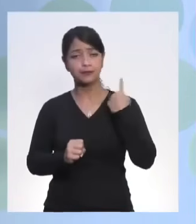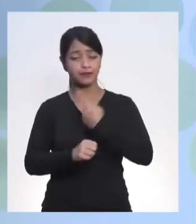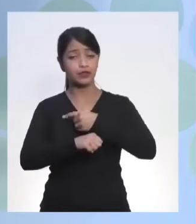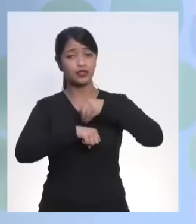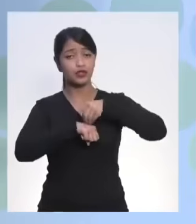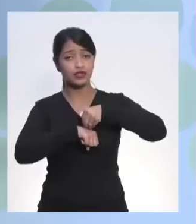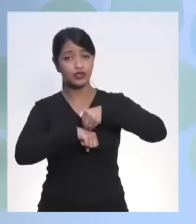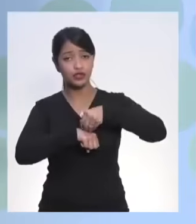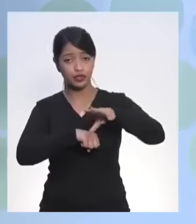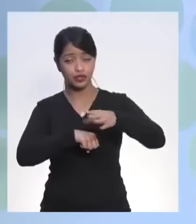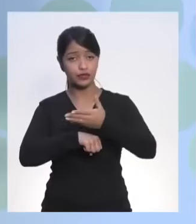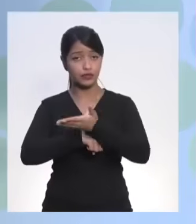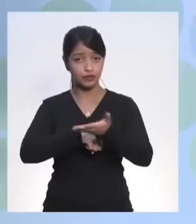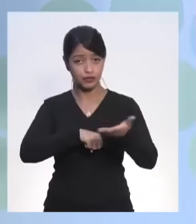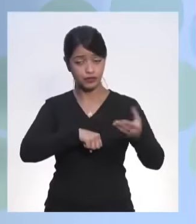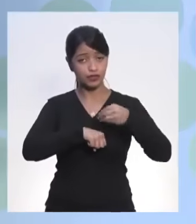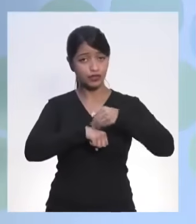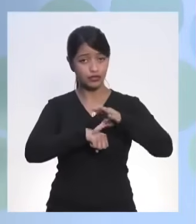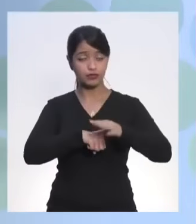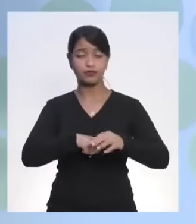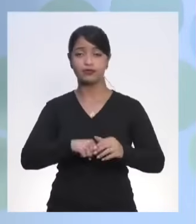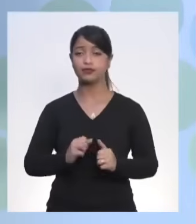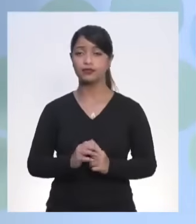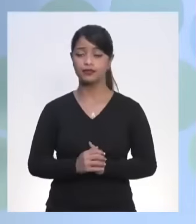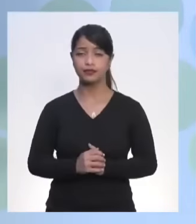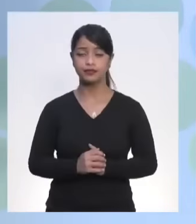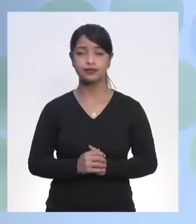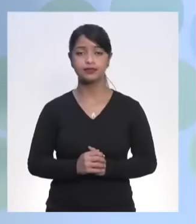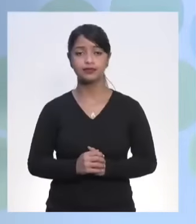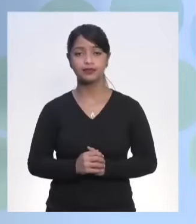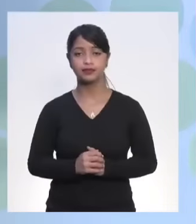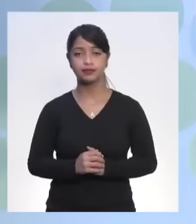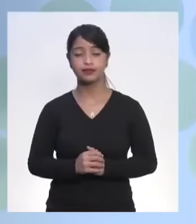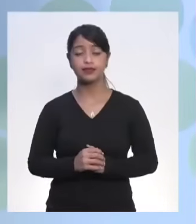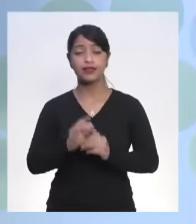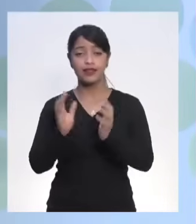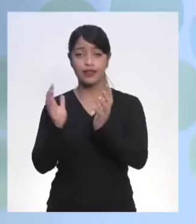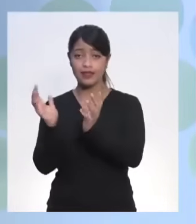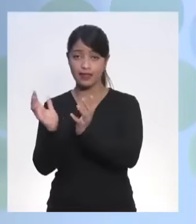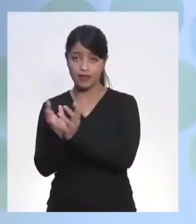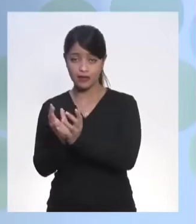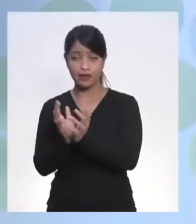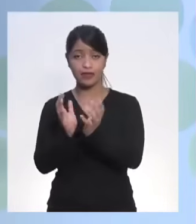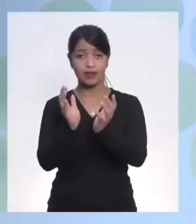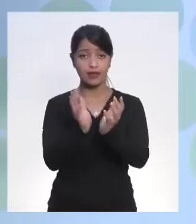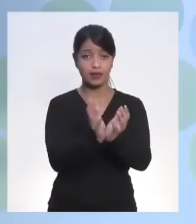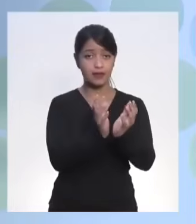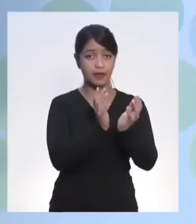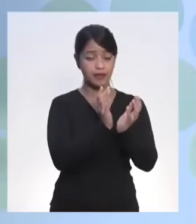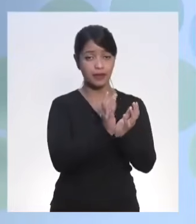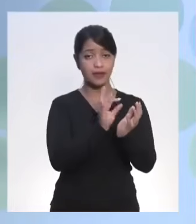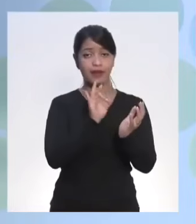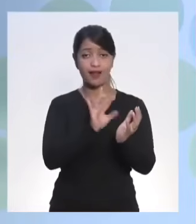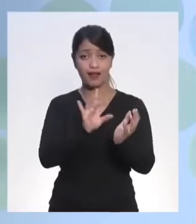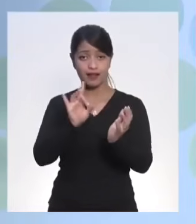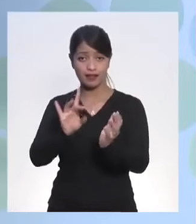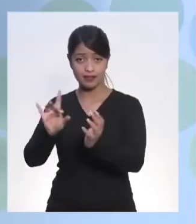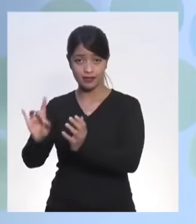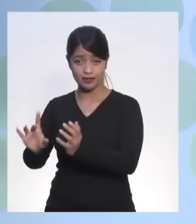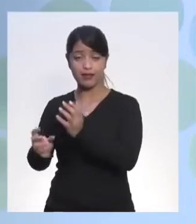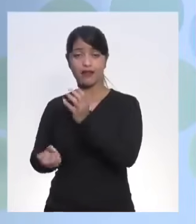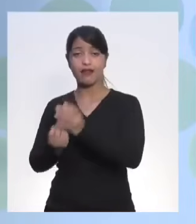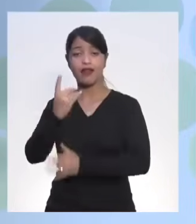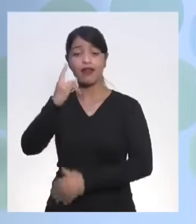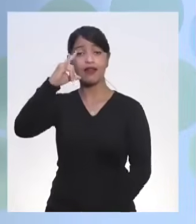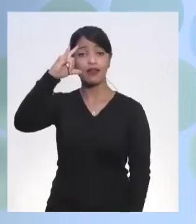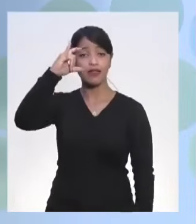sugestão também, né? Como orientação que nós passamos. Por equipe, apenas um Instagram. Então,